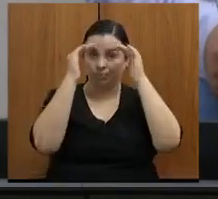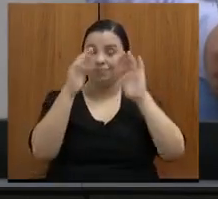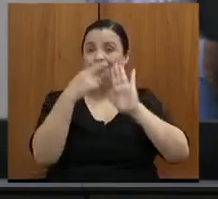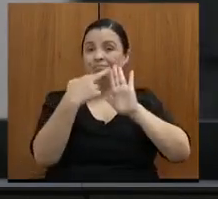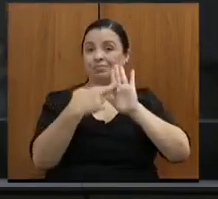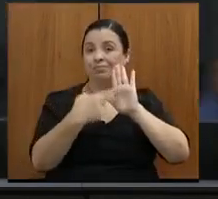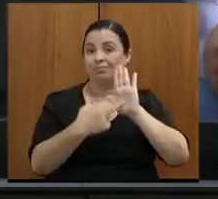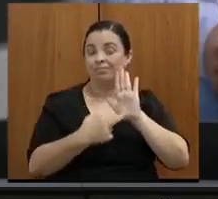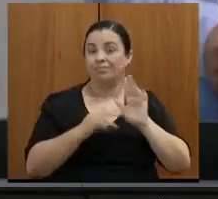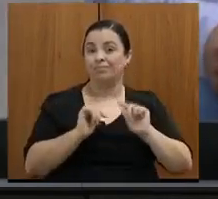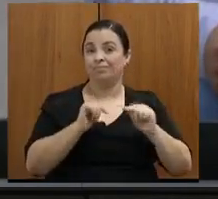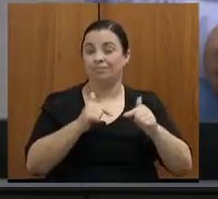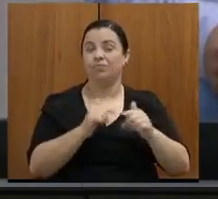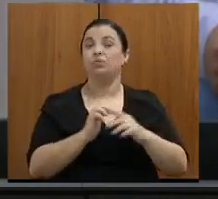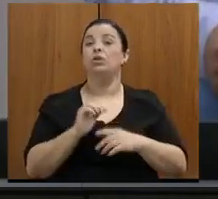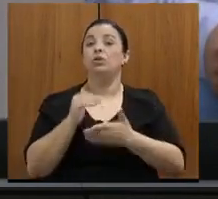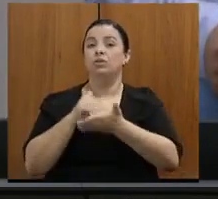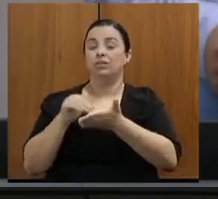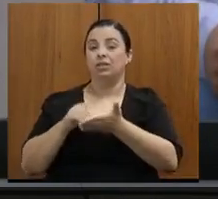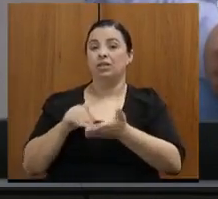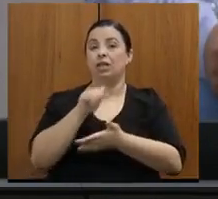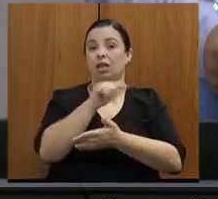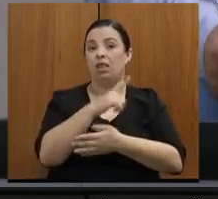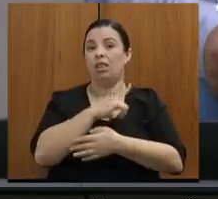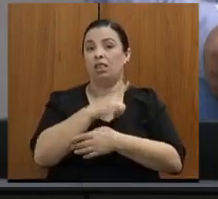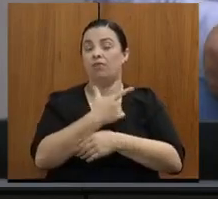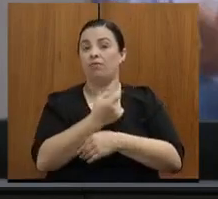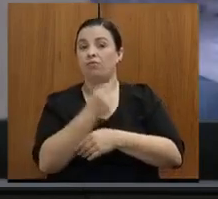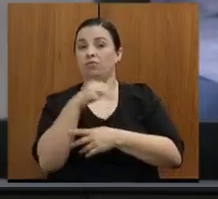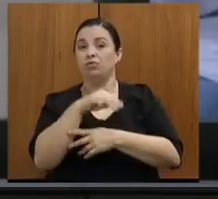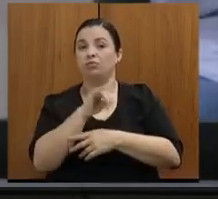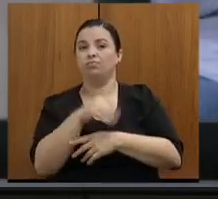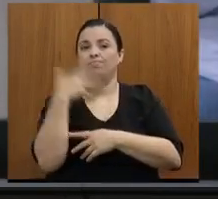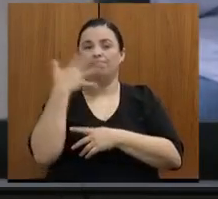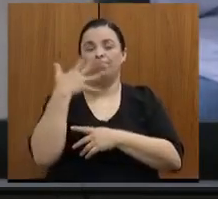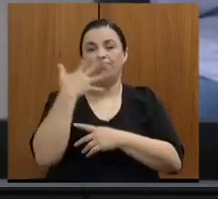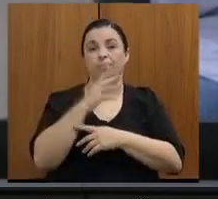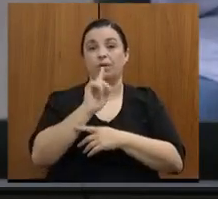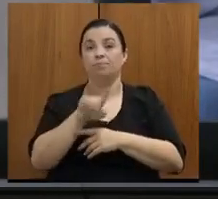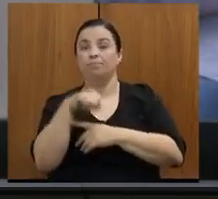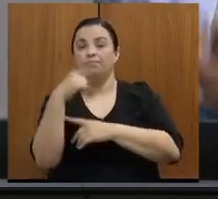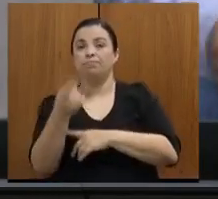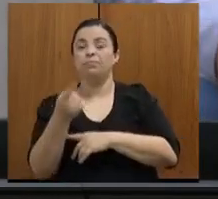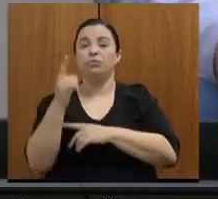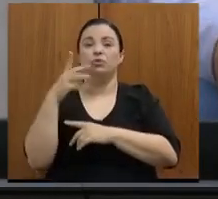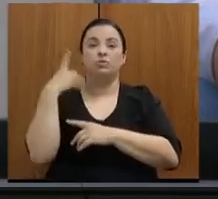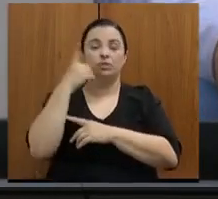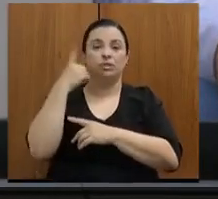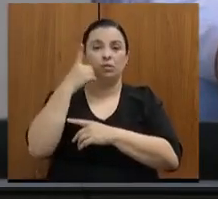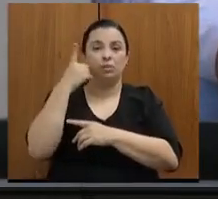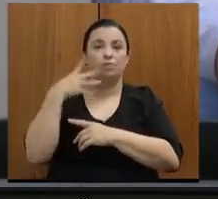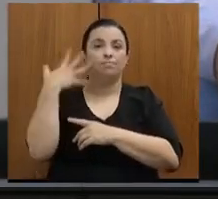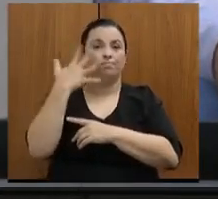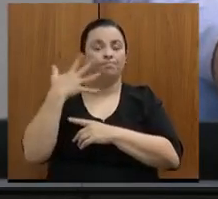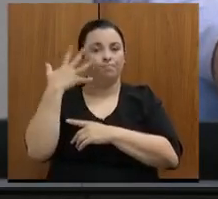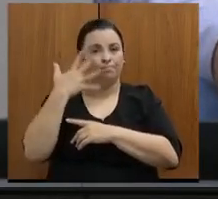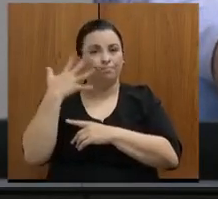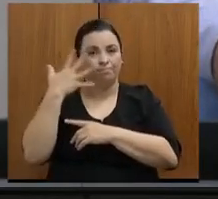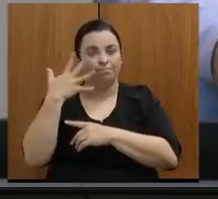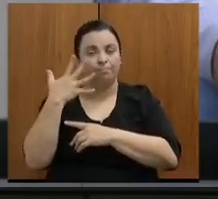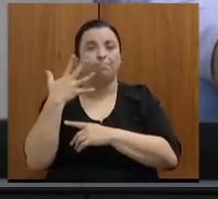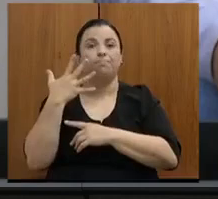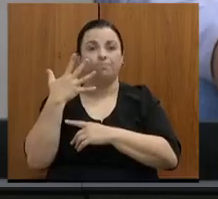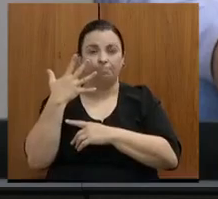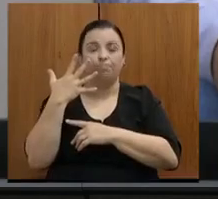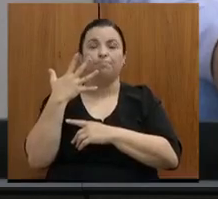procedimentos. O secretário disparará de até 20 minutos para sua exposição. Na sequência, será concedida a palavra aos deputados e aos deputados, nos